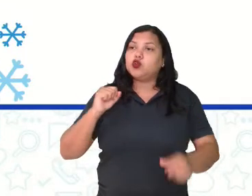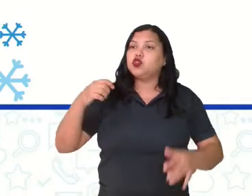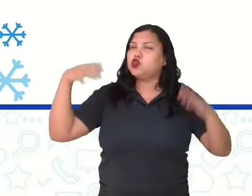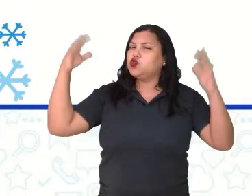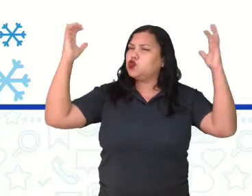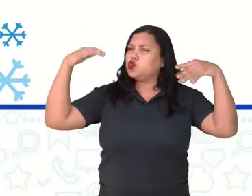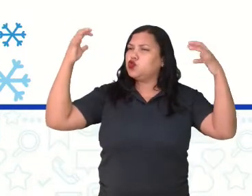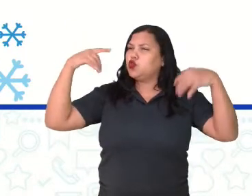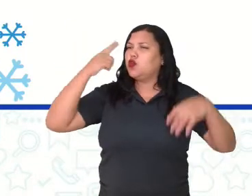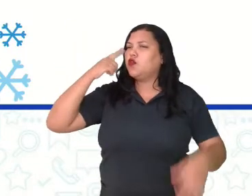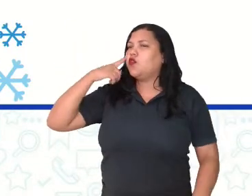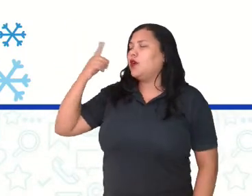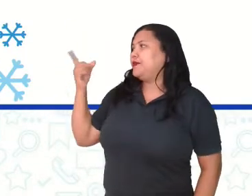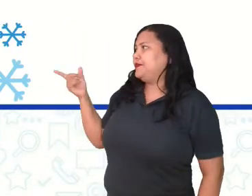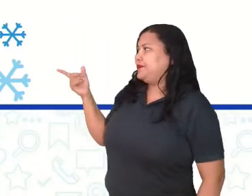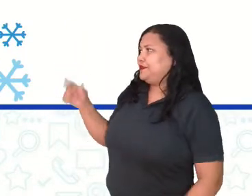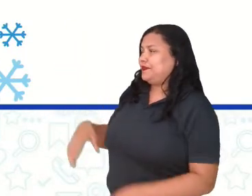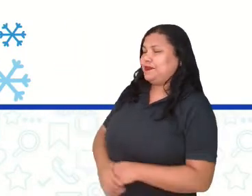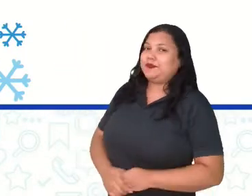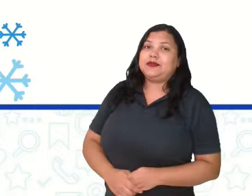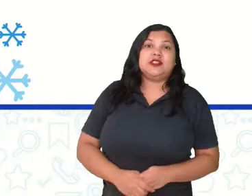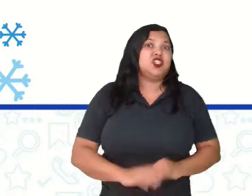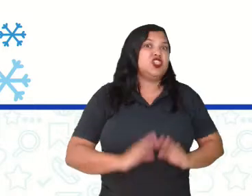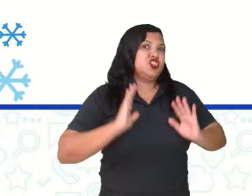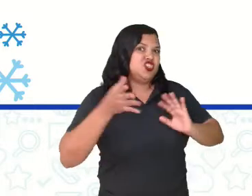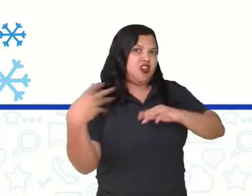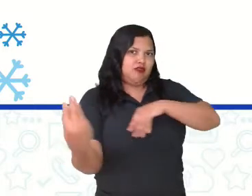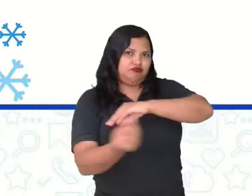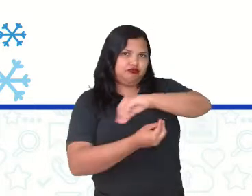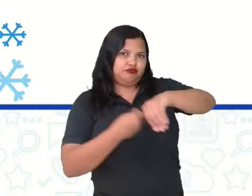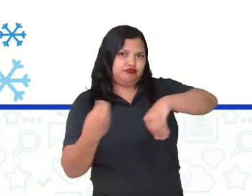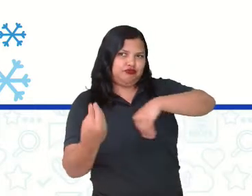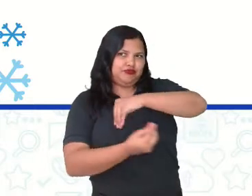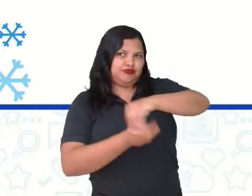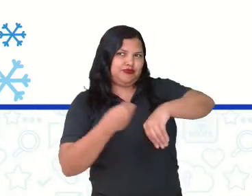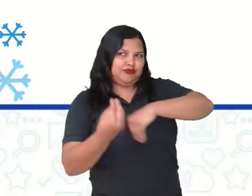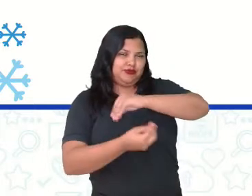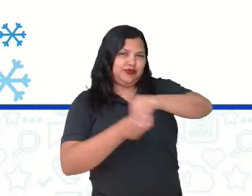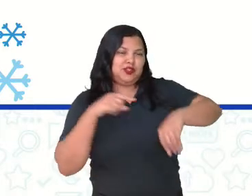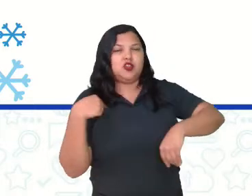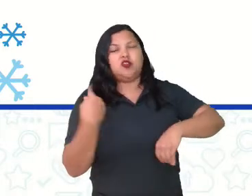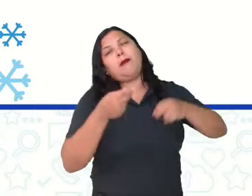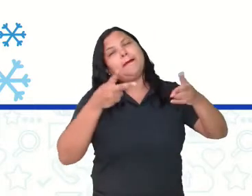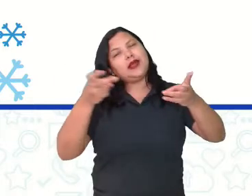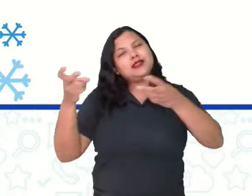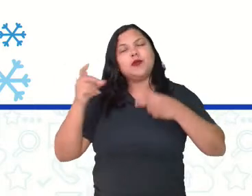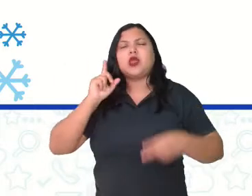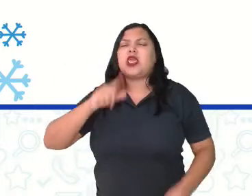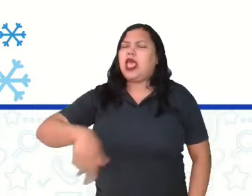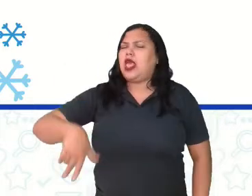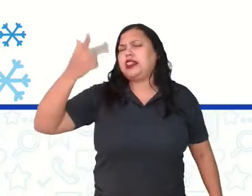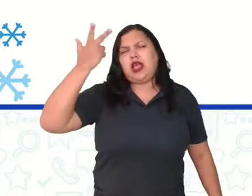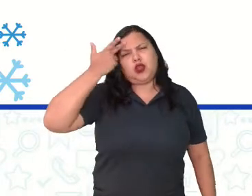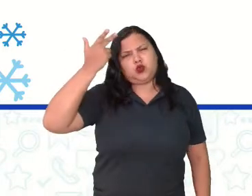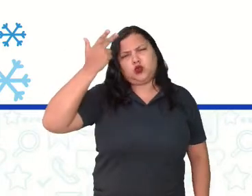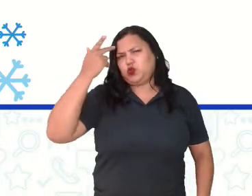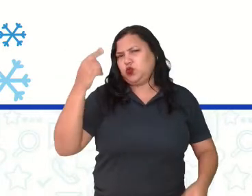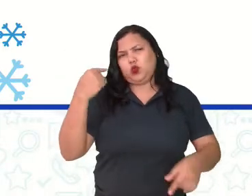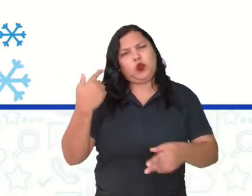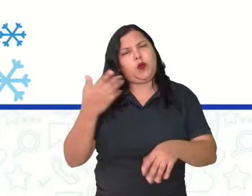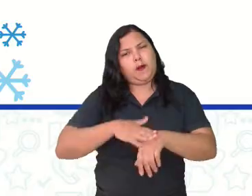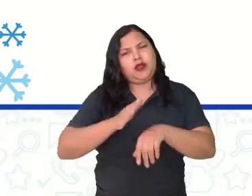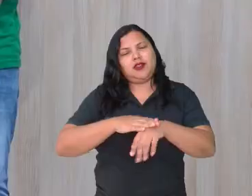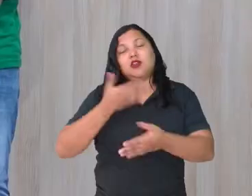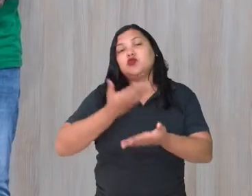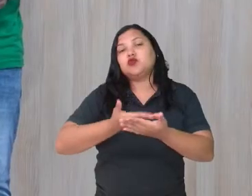que nesse momento eu já estou começando a misturar as palavras e a gente vai perceber que isso é muito comum na hora que a gente está trabalhando esse